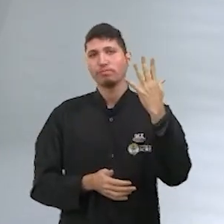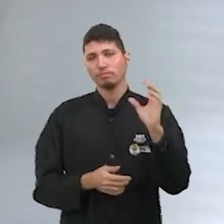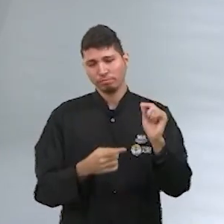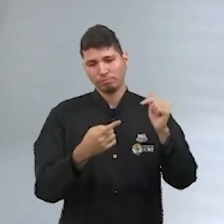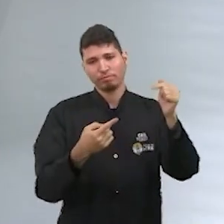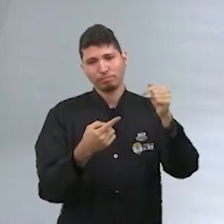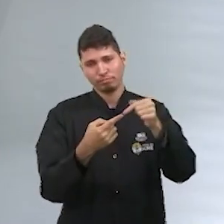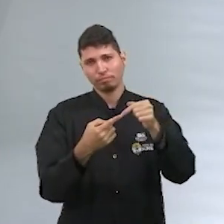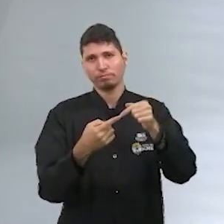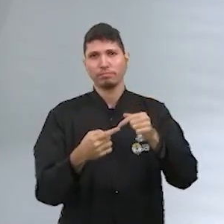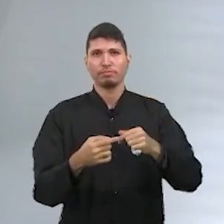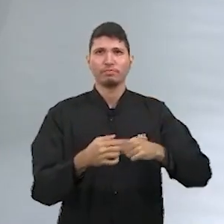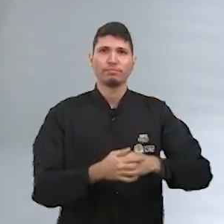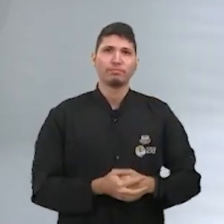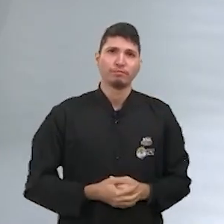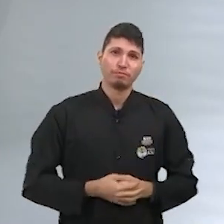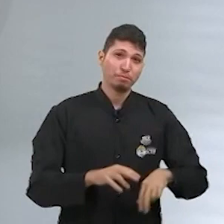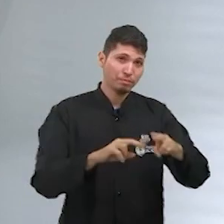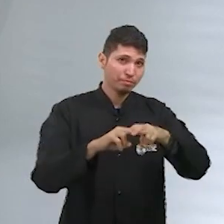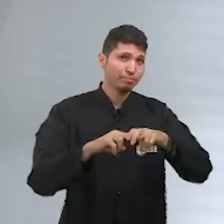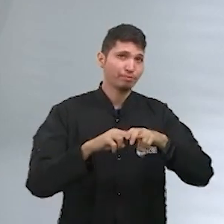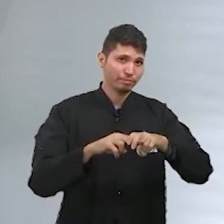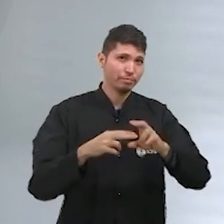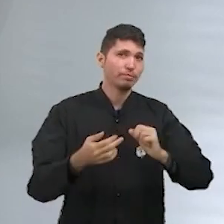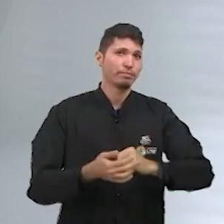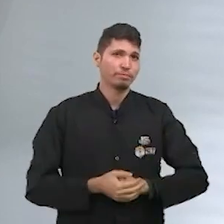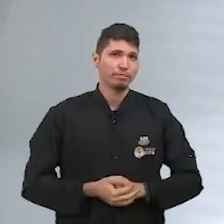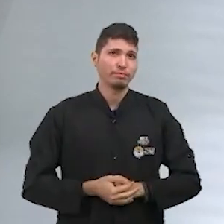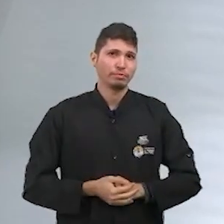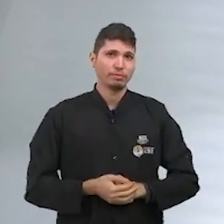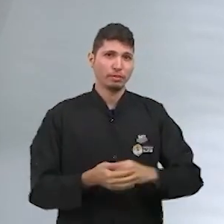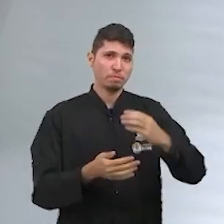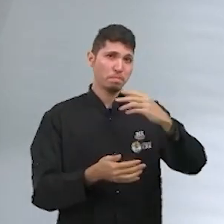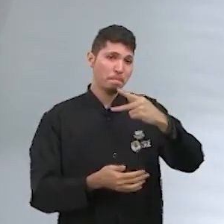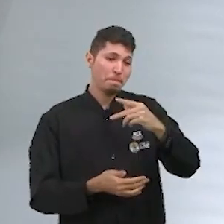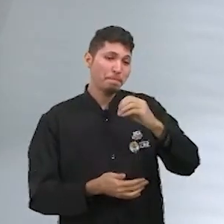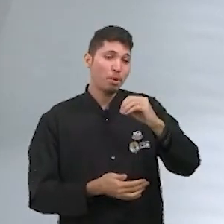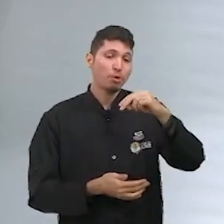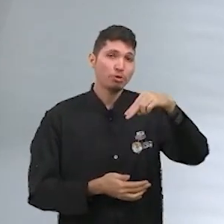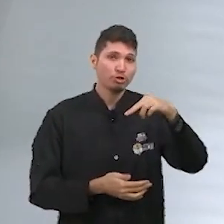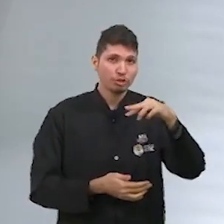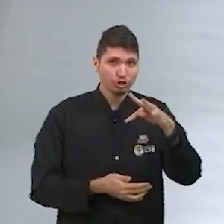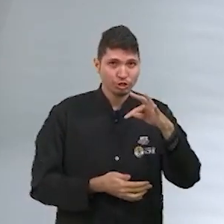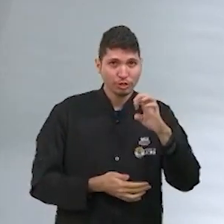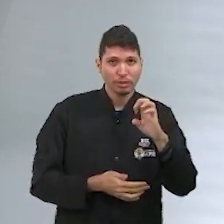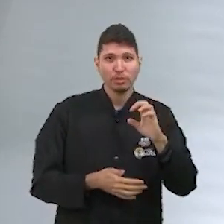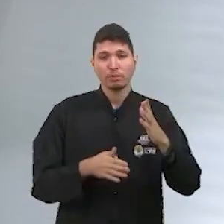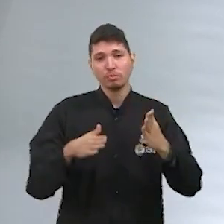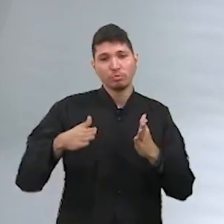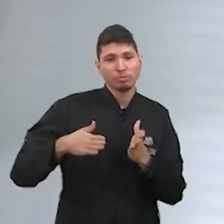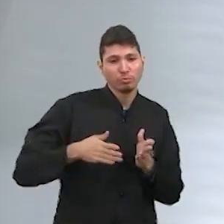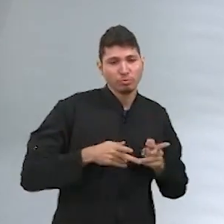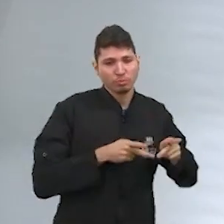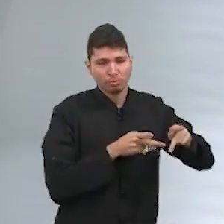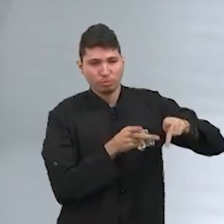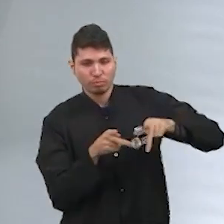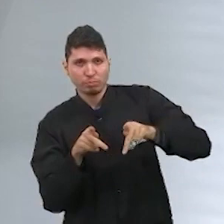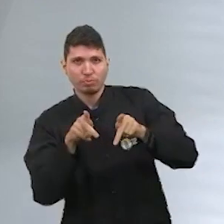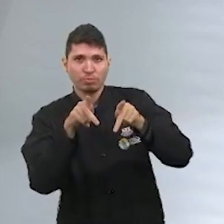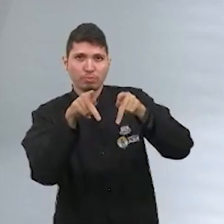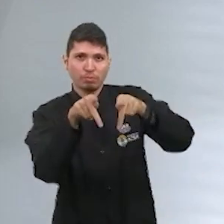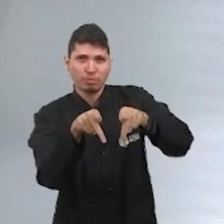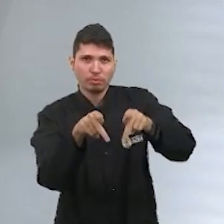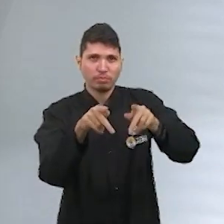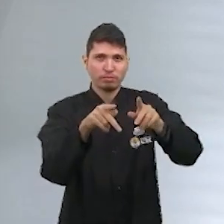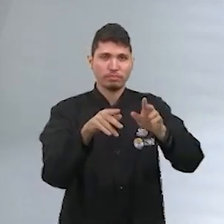ligação. Por isso que ele tinha esse significado também de ponte de hidrogênio, é como se fosse uma ponte, né? Um vai ligando ao outro,